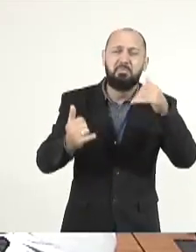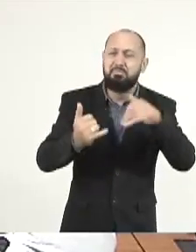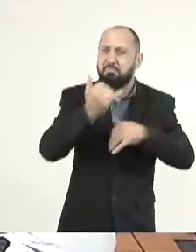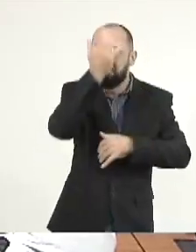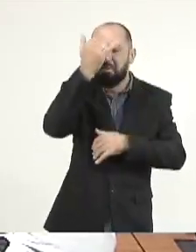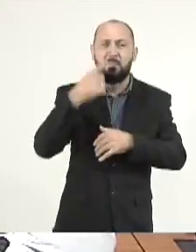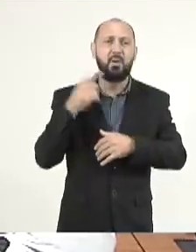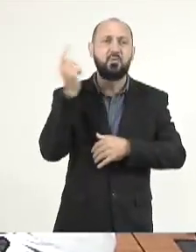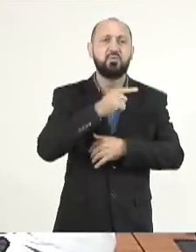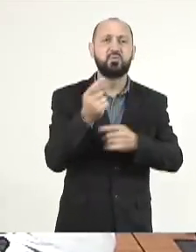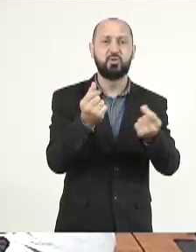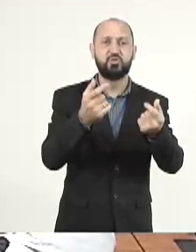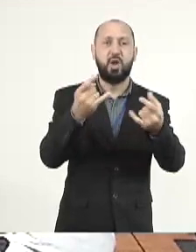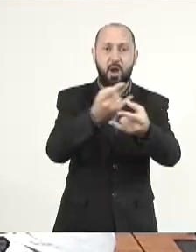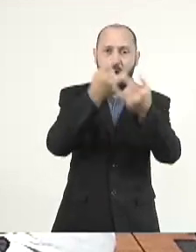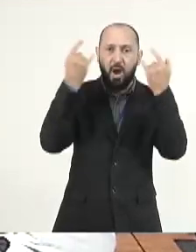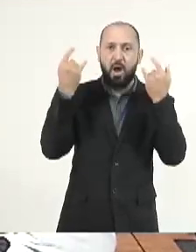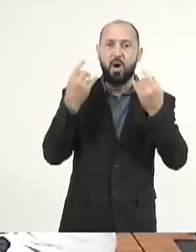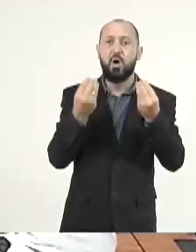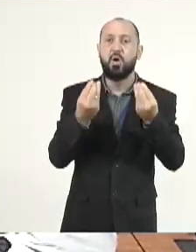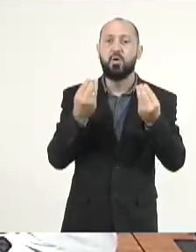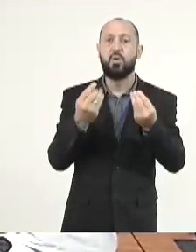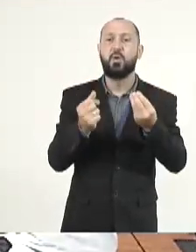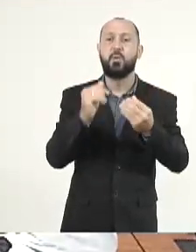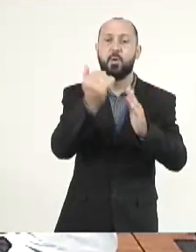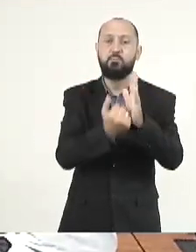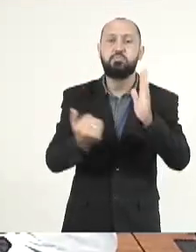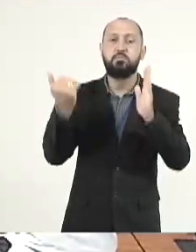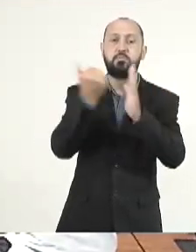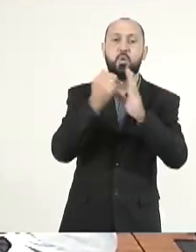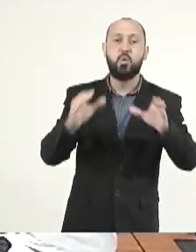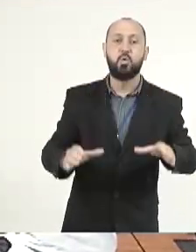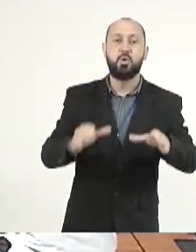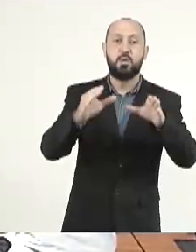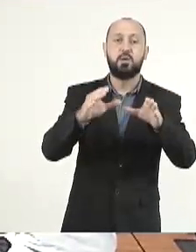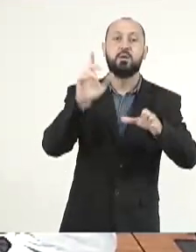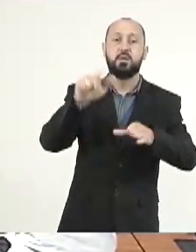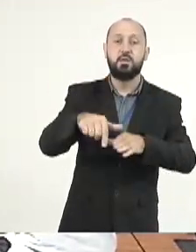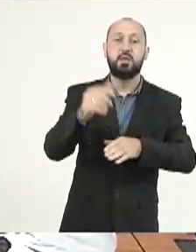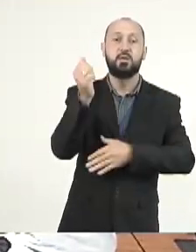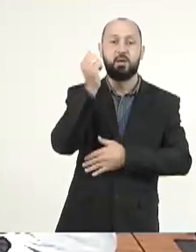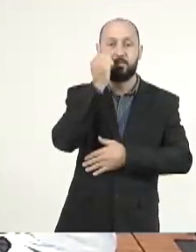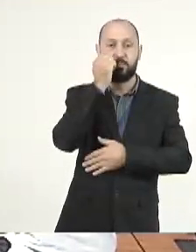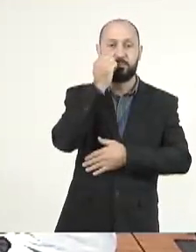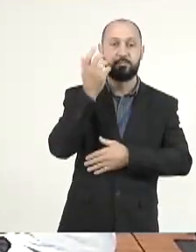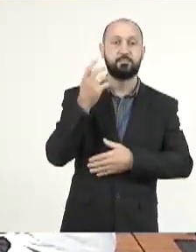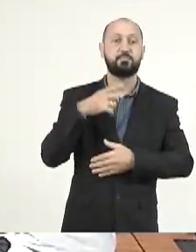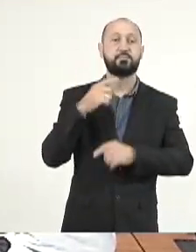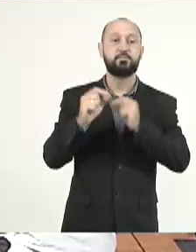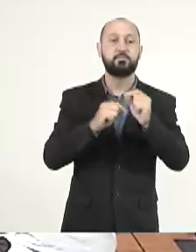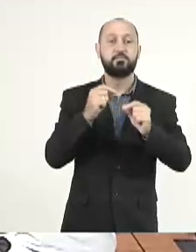para ganhar dinheiro, para aumentar o preço do pacote de arroz. Isso é mau caratismo.